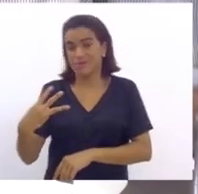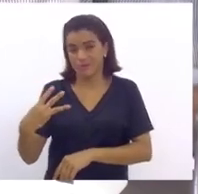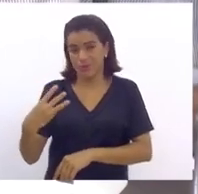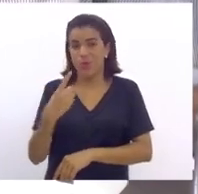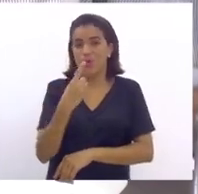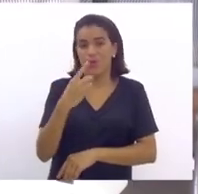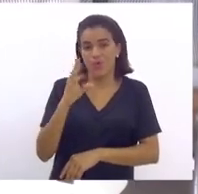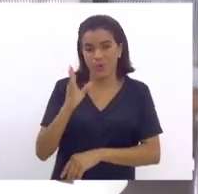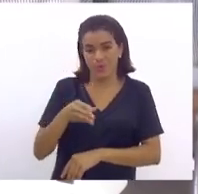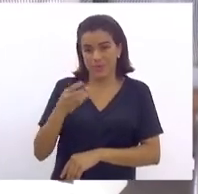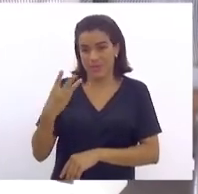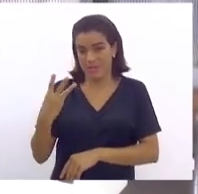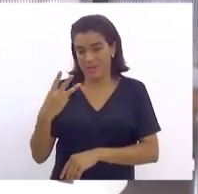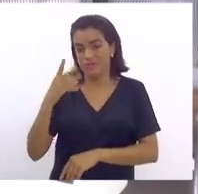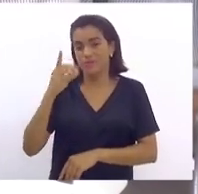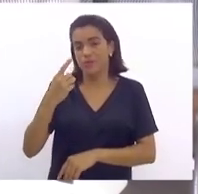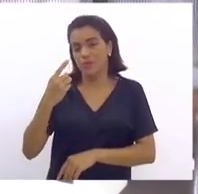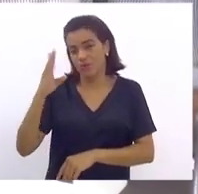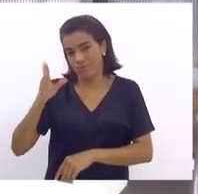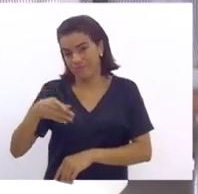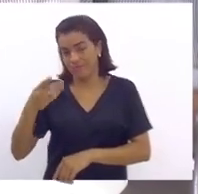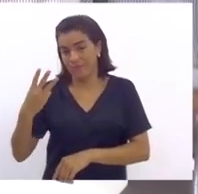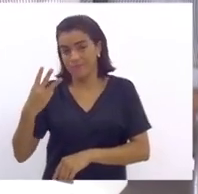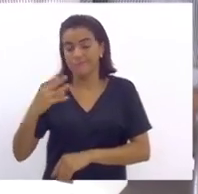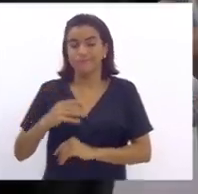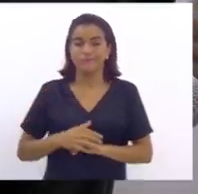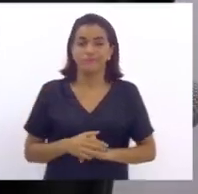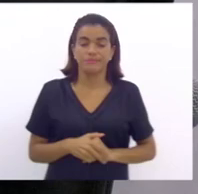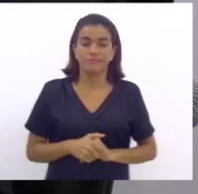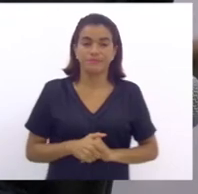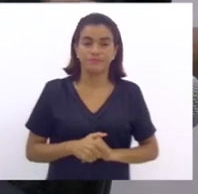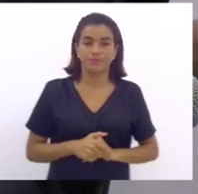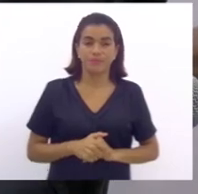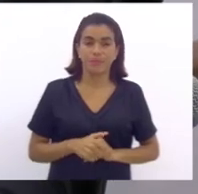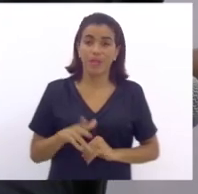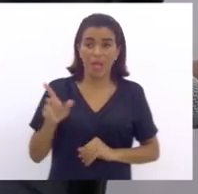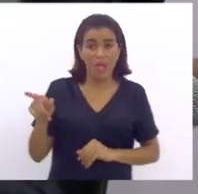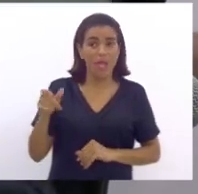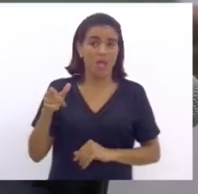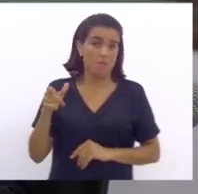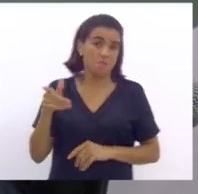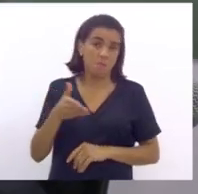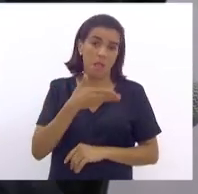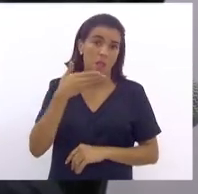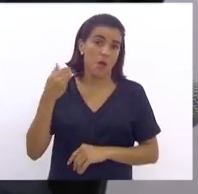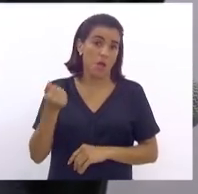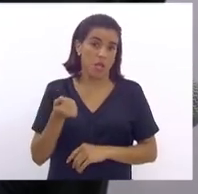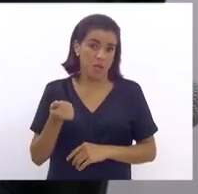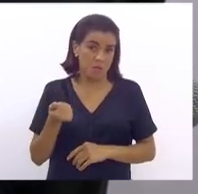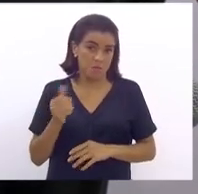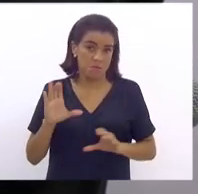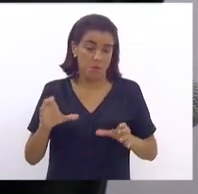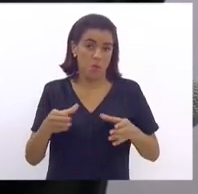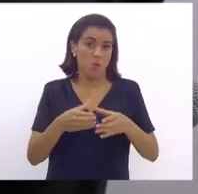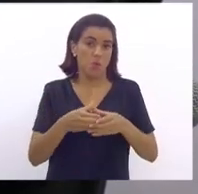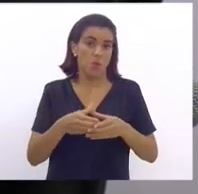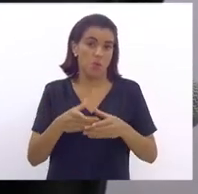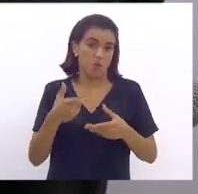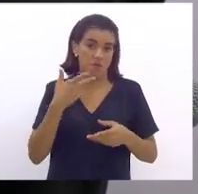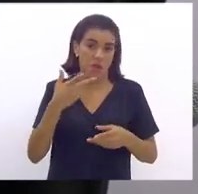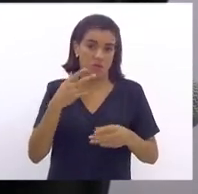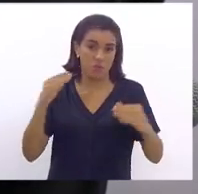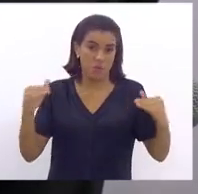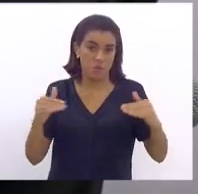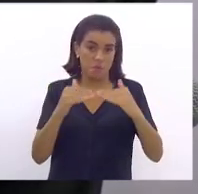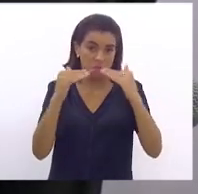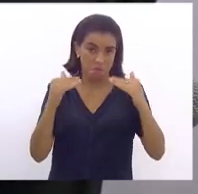terço, um terço. Eu sou favorável ao terço. Na verdade, melhora para aqueles que comungam da ideia de paridade e tal.